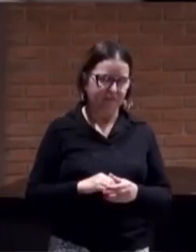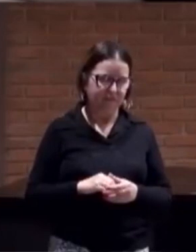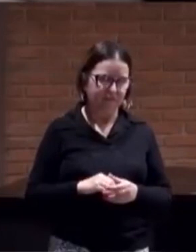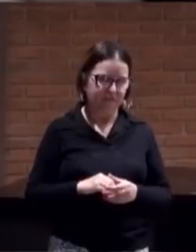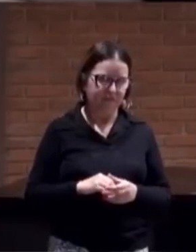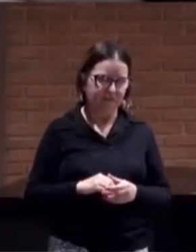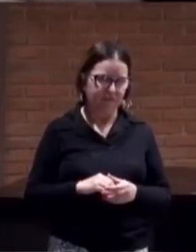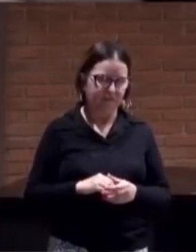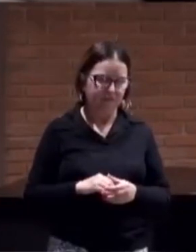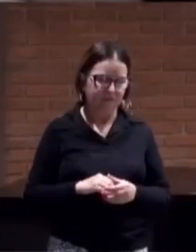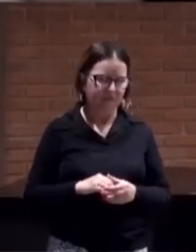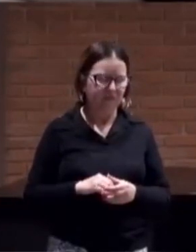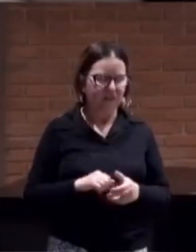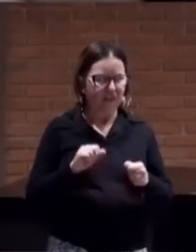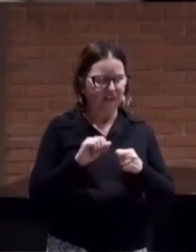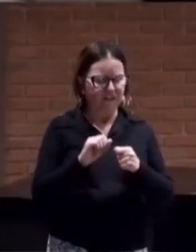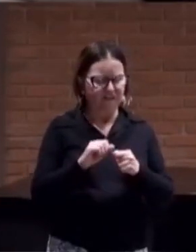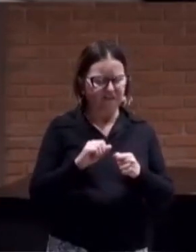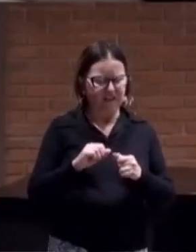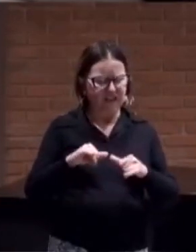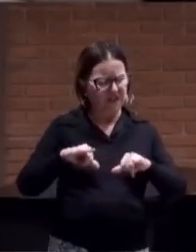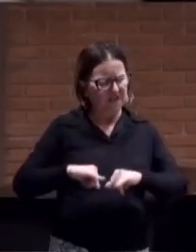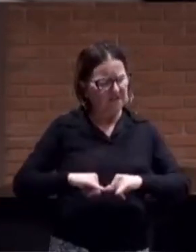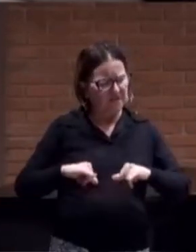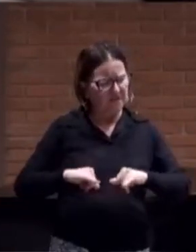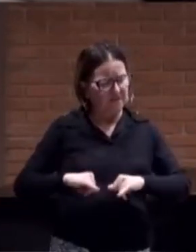torturou e matou